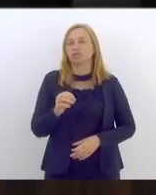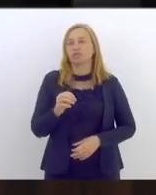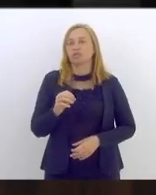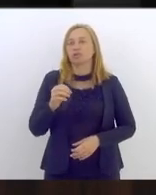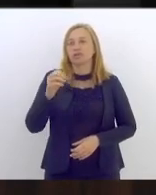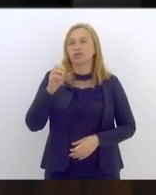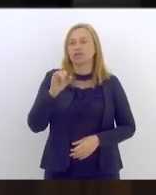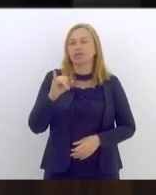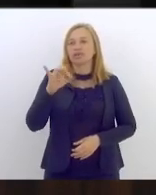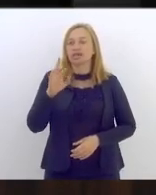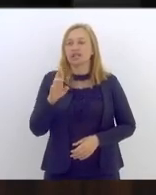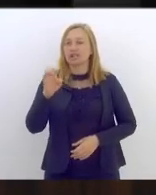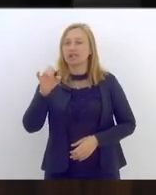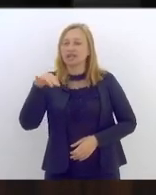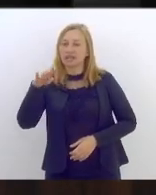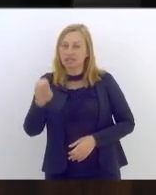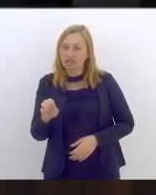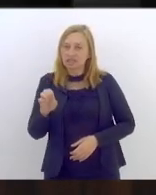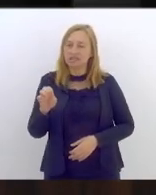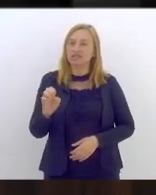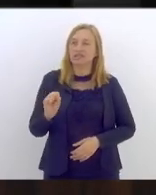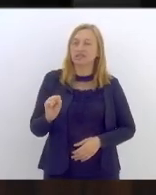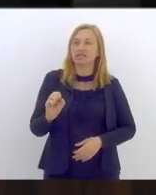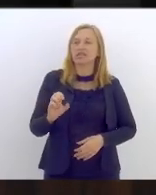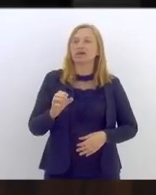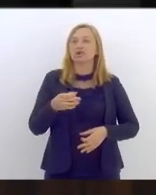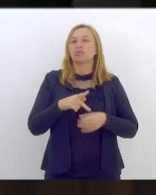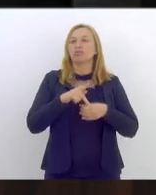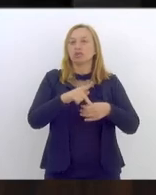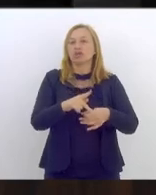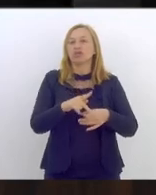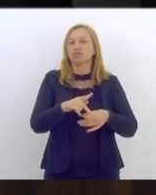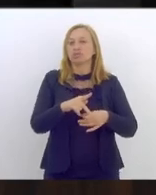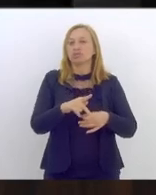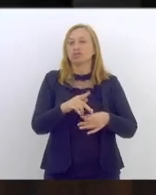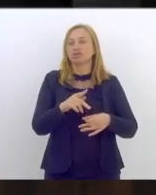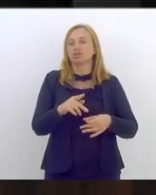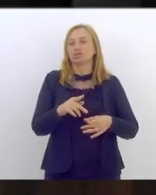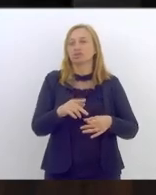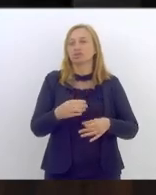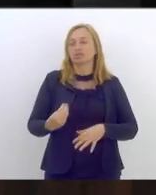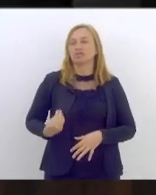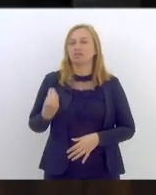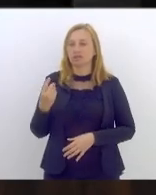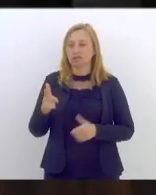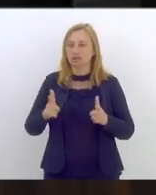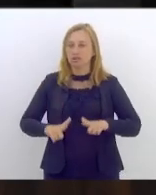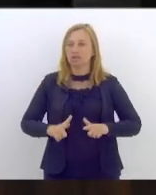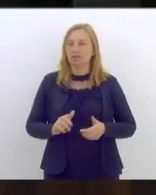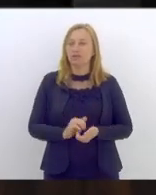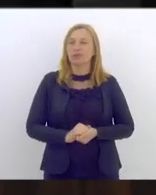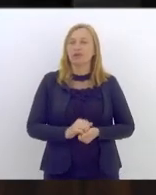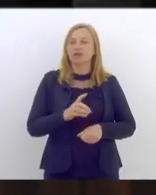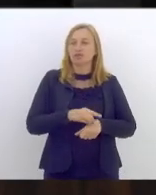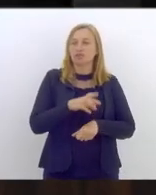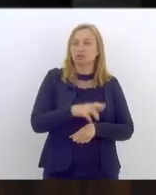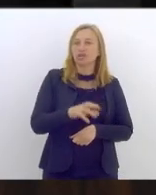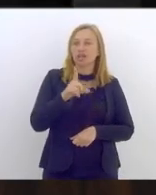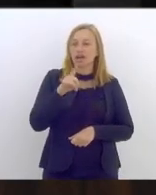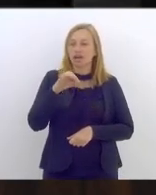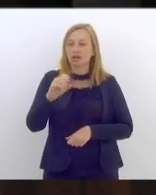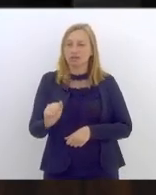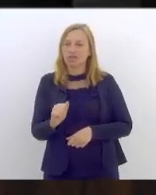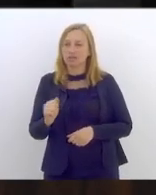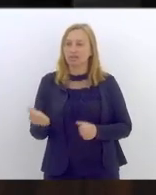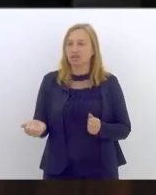Elenice Nunes Azevedo Lima procuradora que presente Dra Gláucia Santana